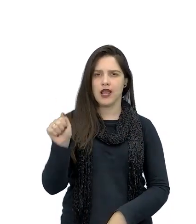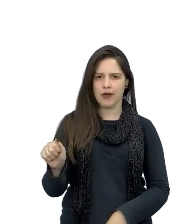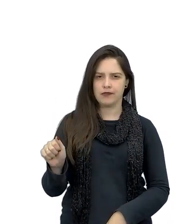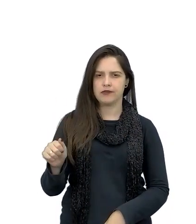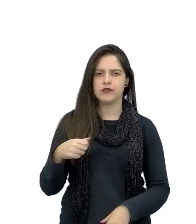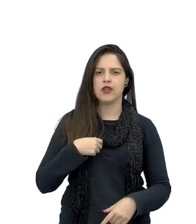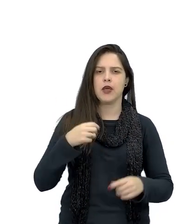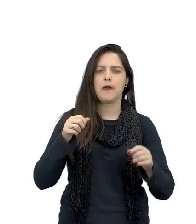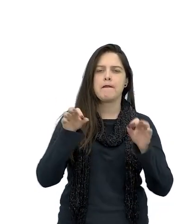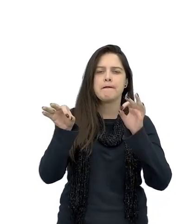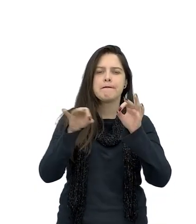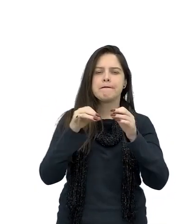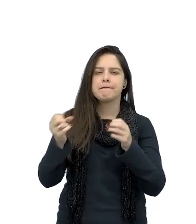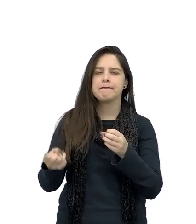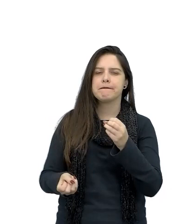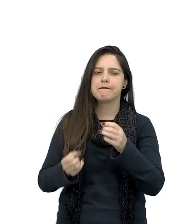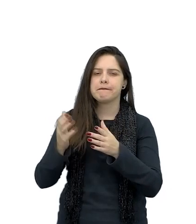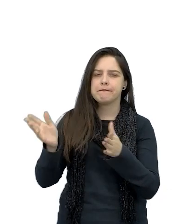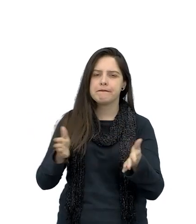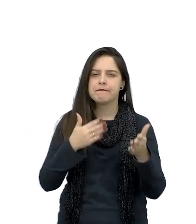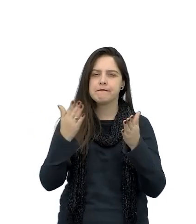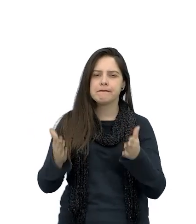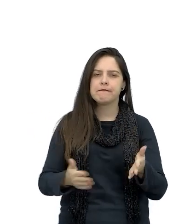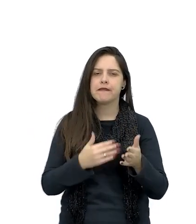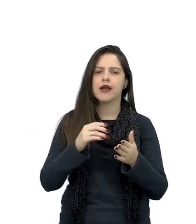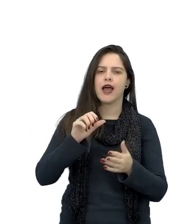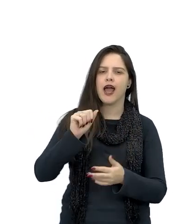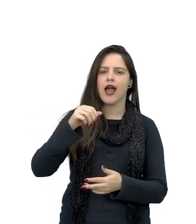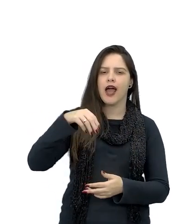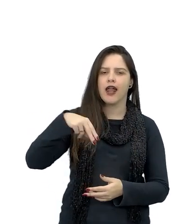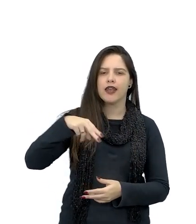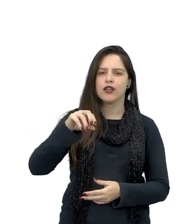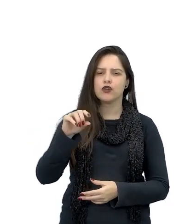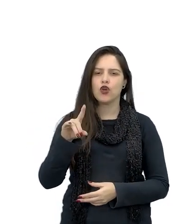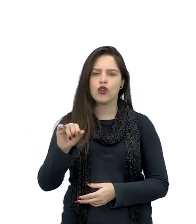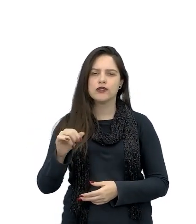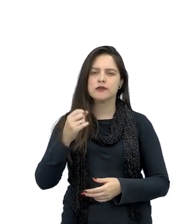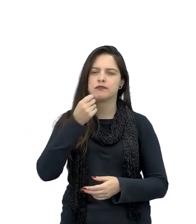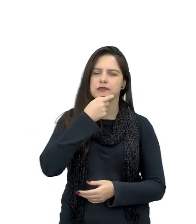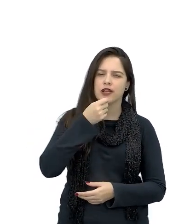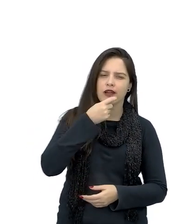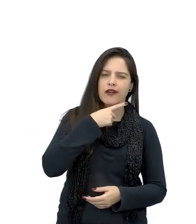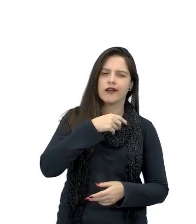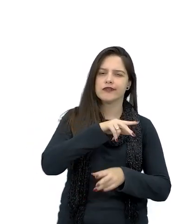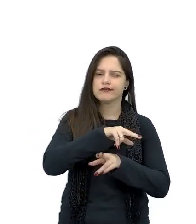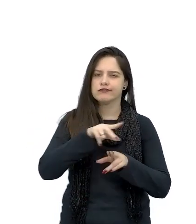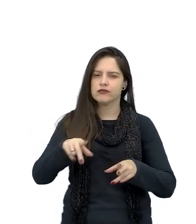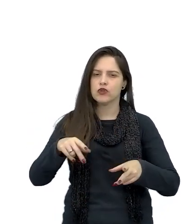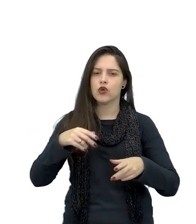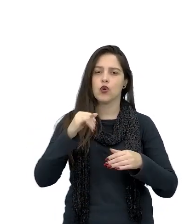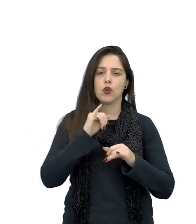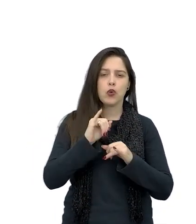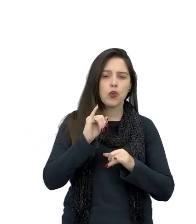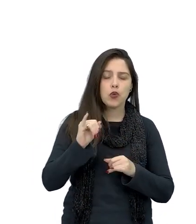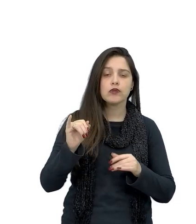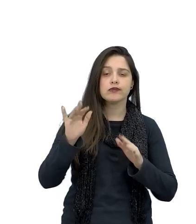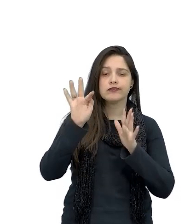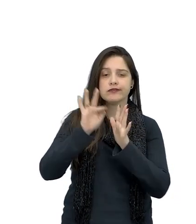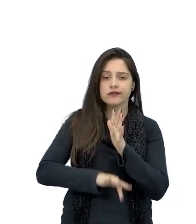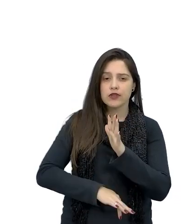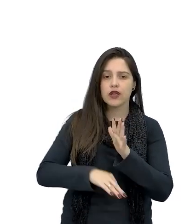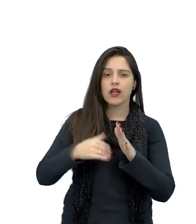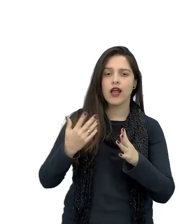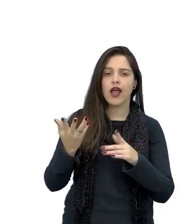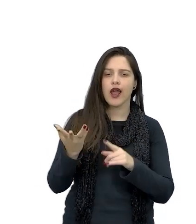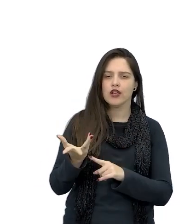Planejar e produzir com autonomia anedotas, piadas, cartoons, contos, entre outros textos do campo